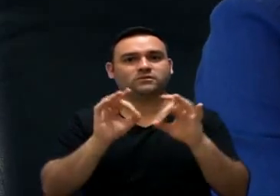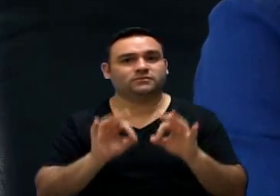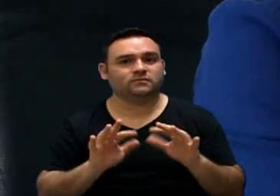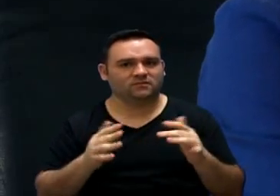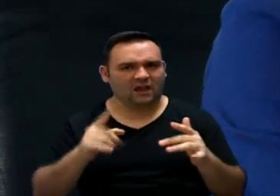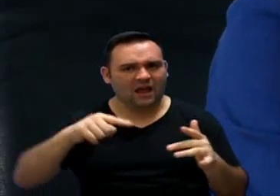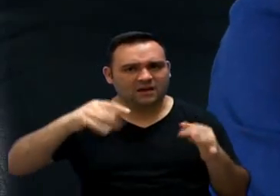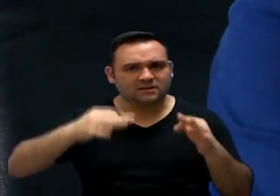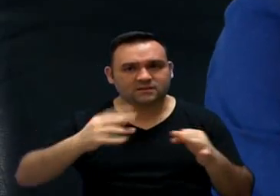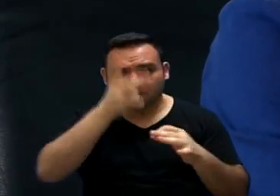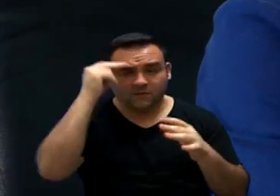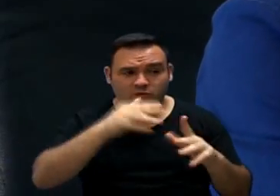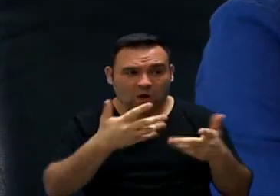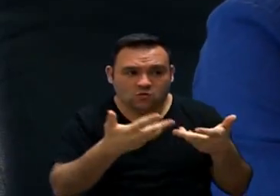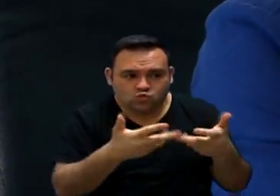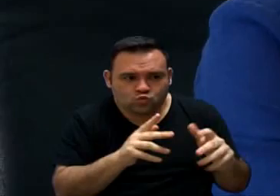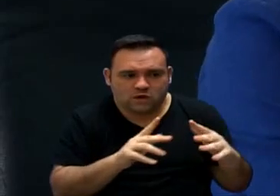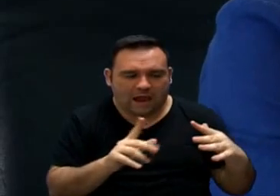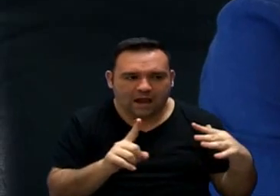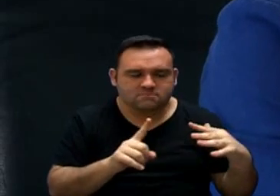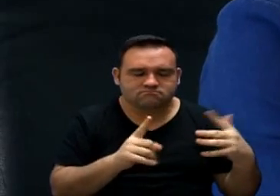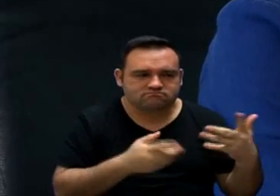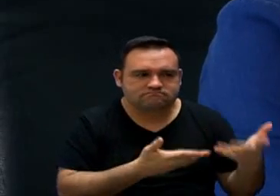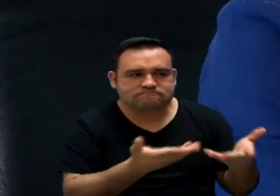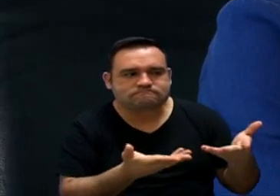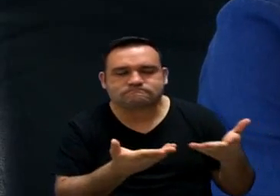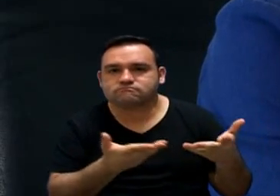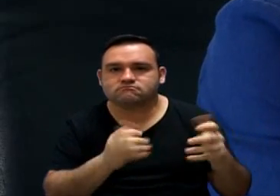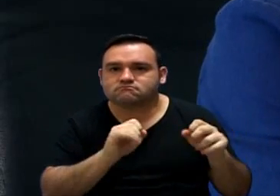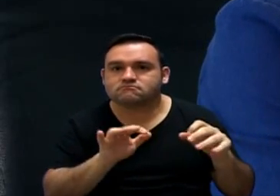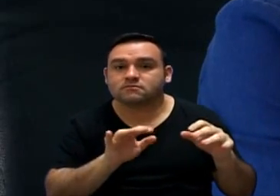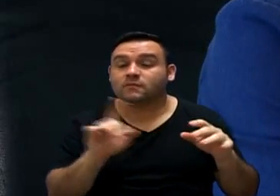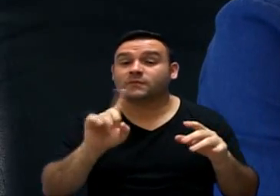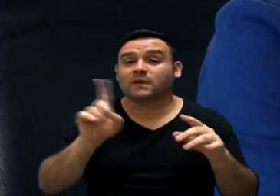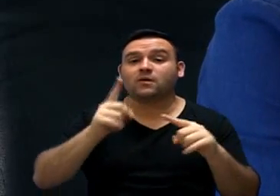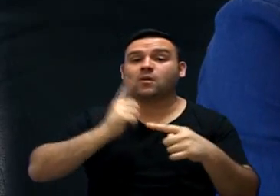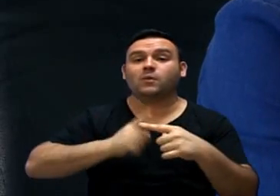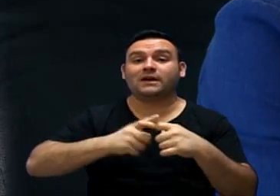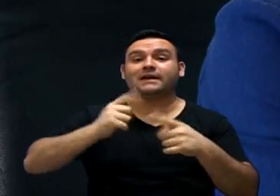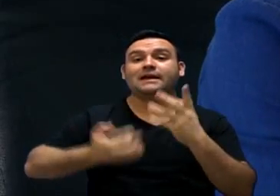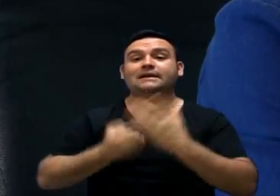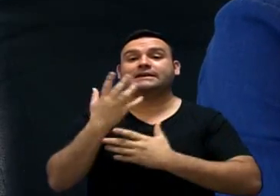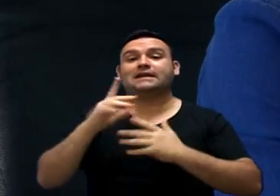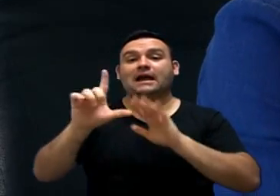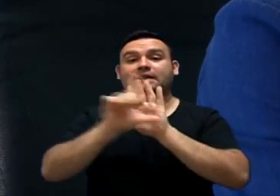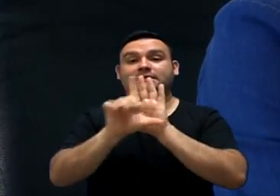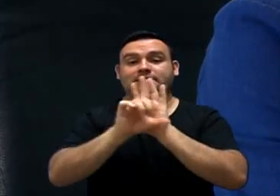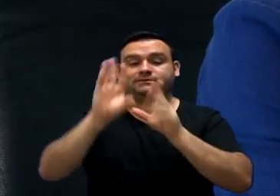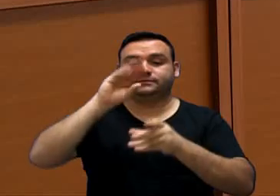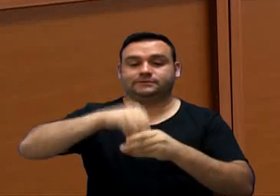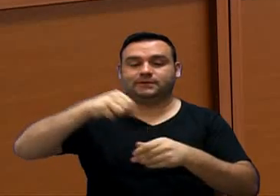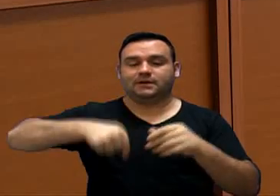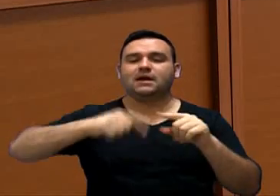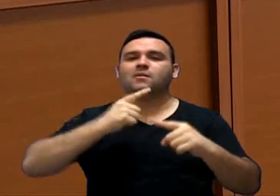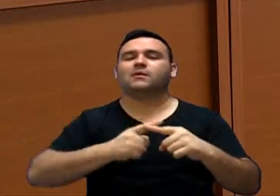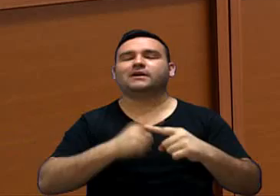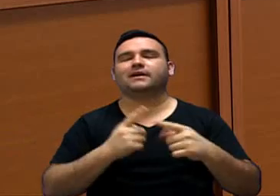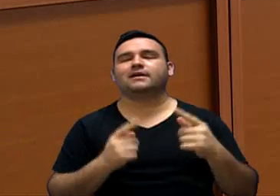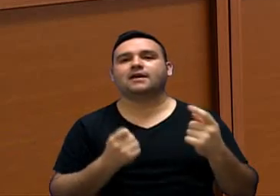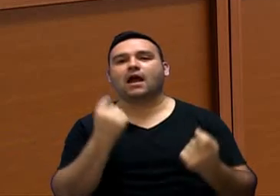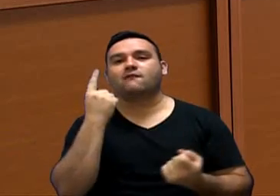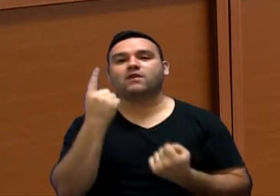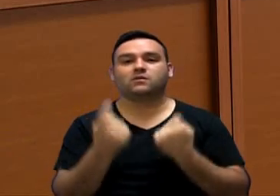vereador Donizete? A Prefeitura não vai se envolver? Não. A questão sempre com relação à criação de leis aqui é que,